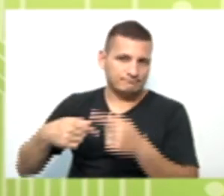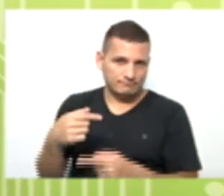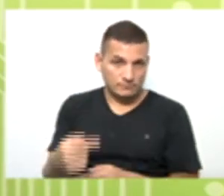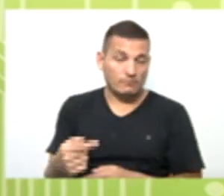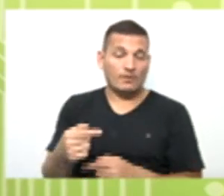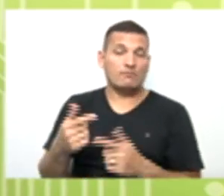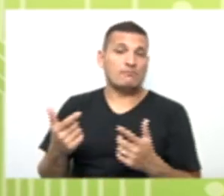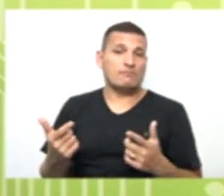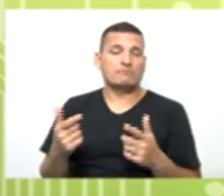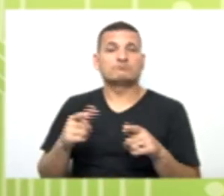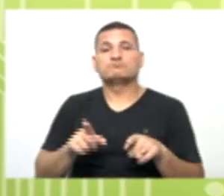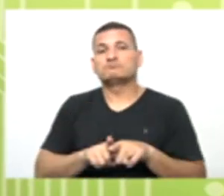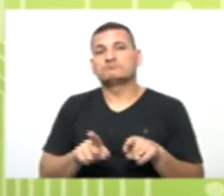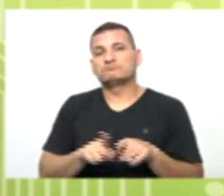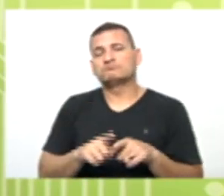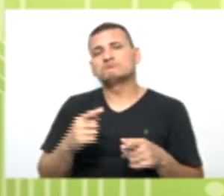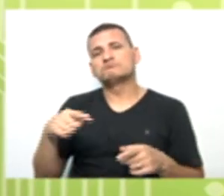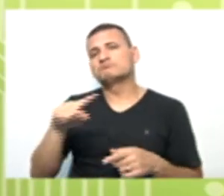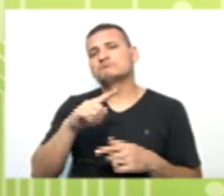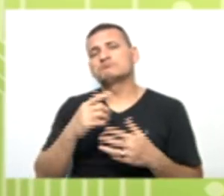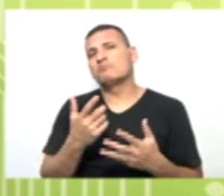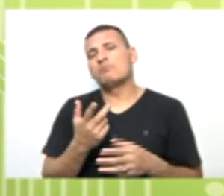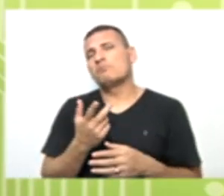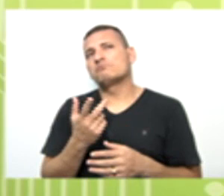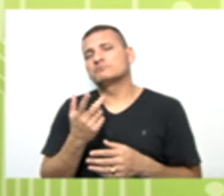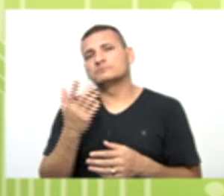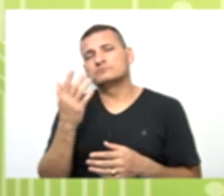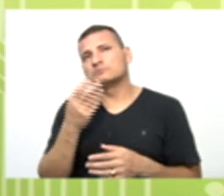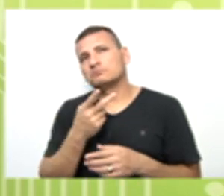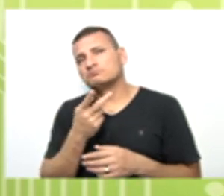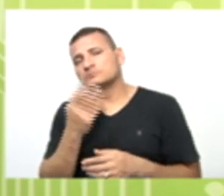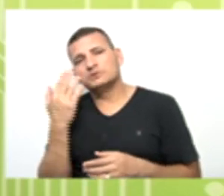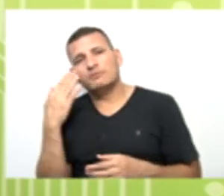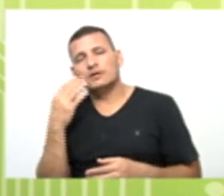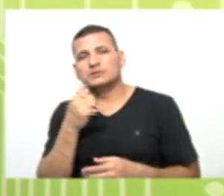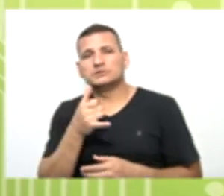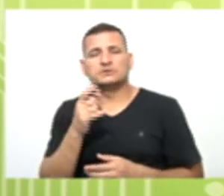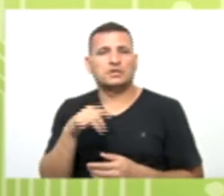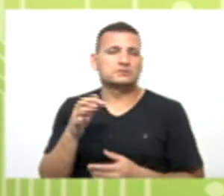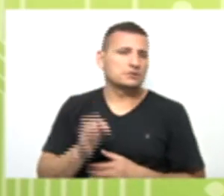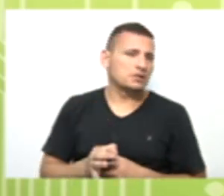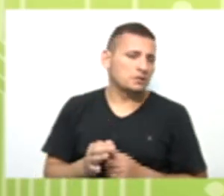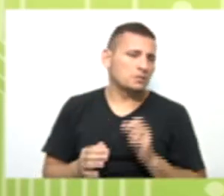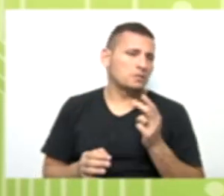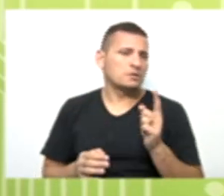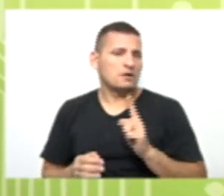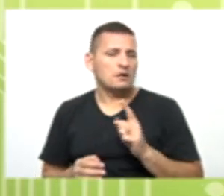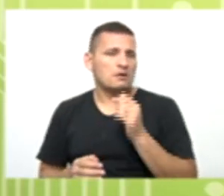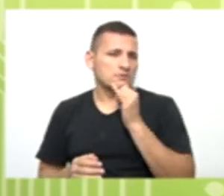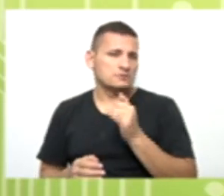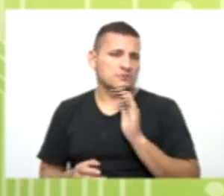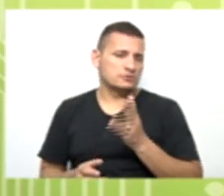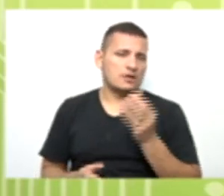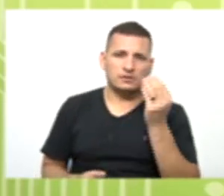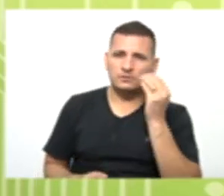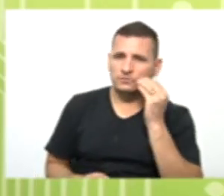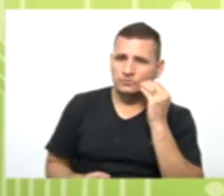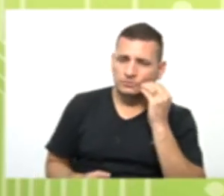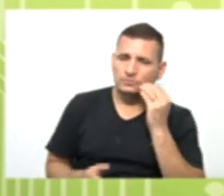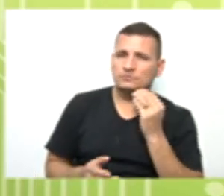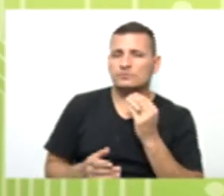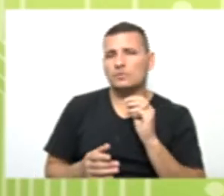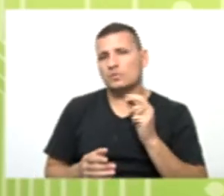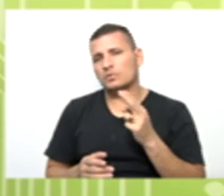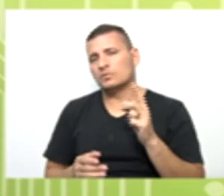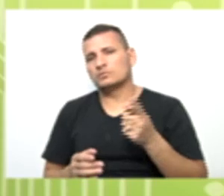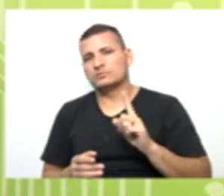não vai procurar se é viável, se não é viável, se foi testado, se não foi testado. É